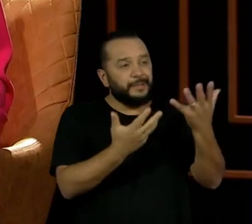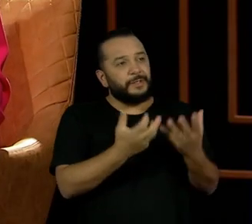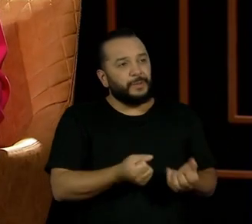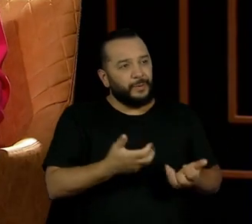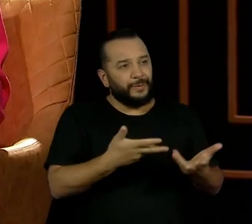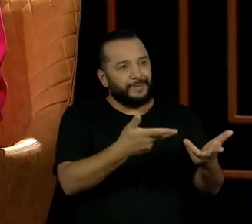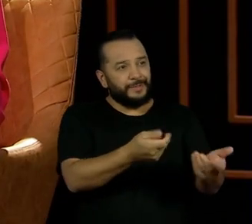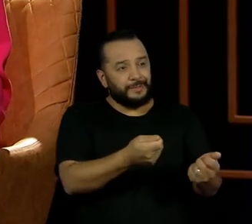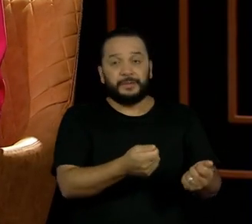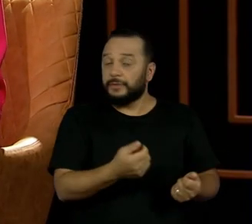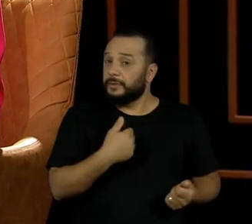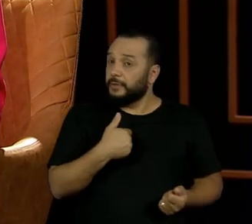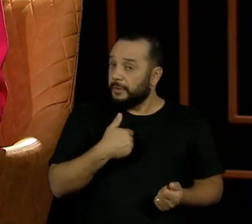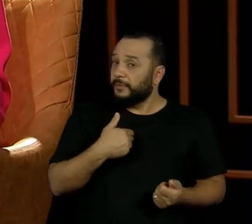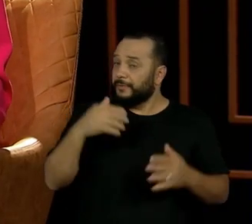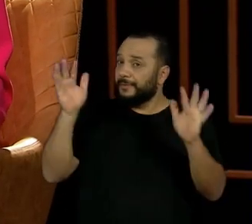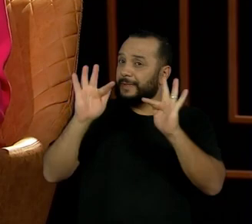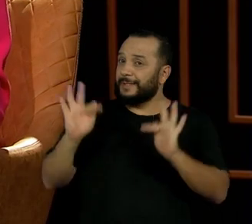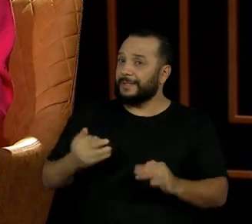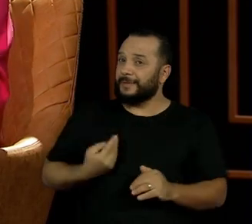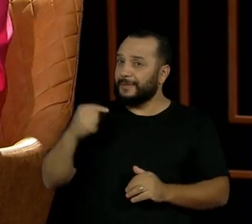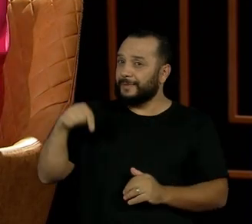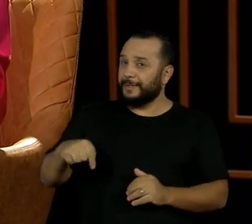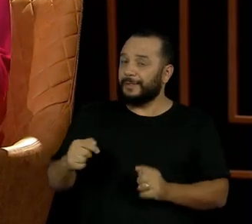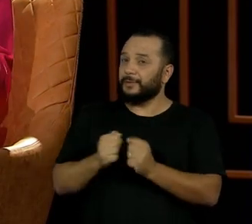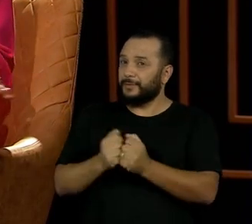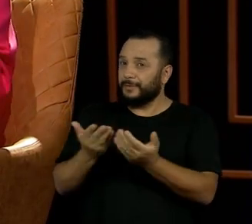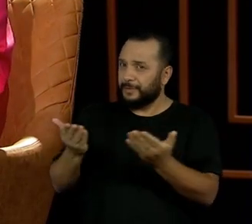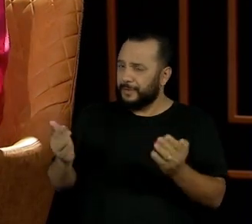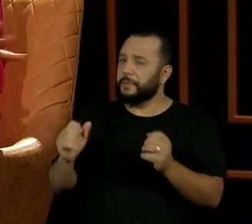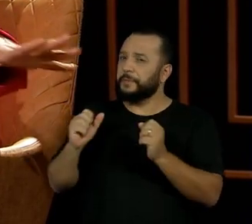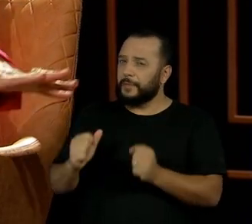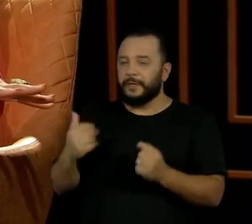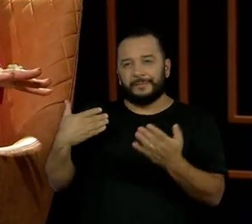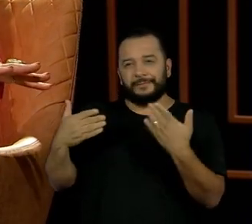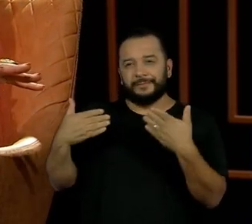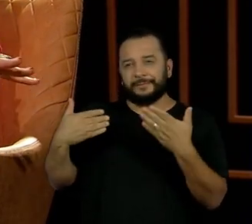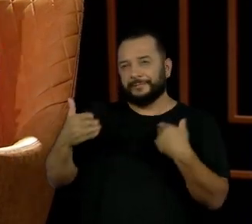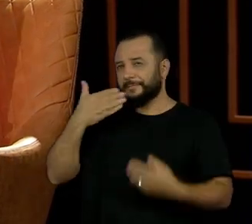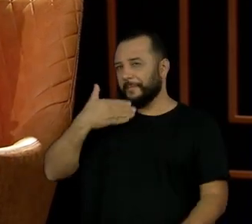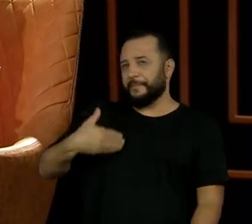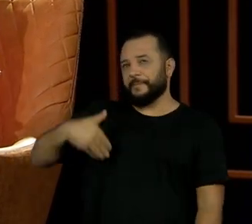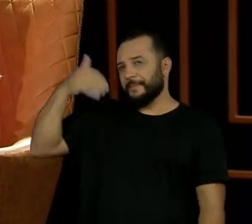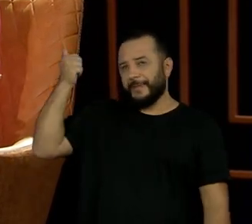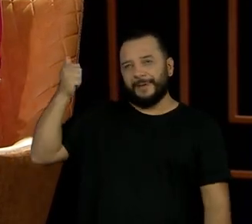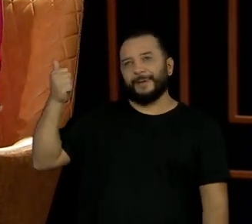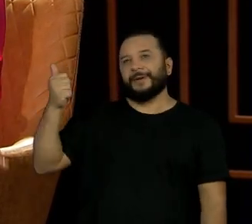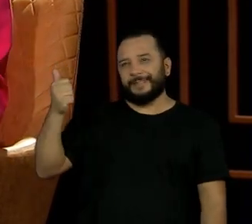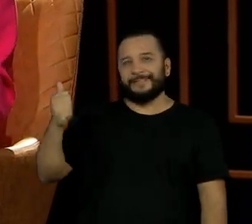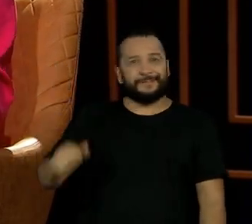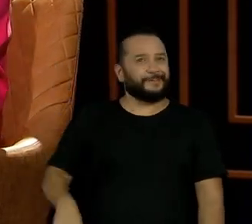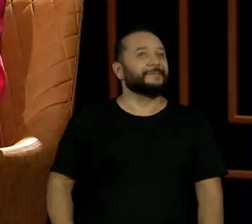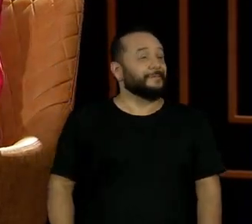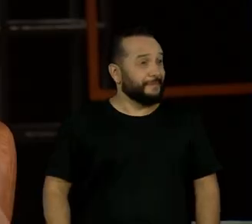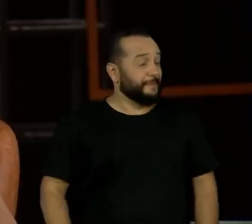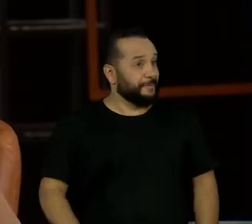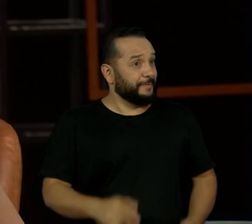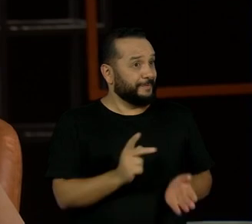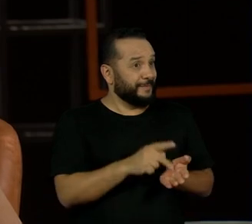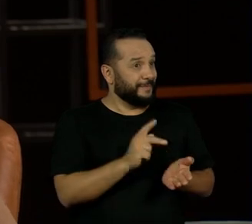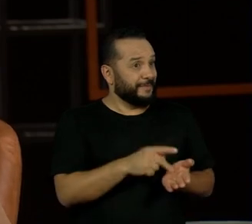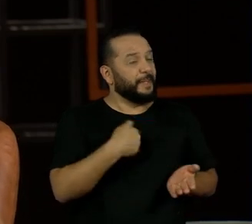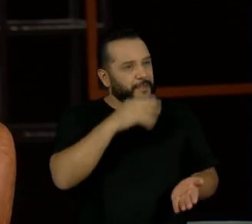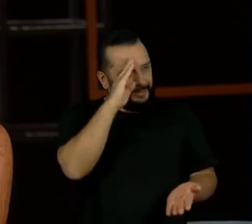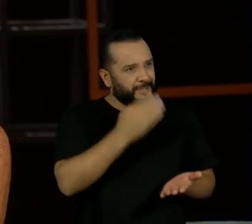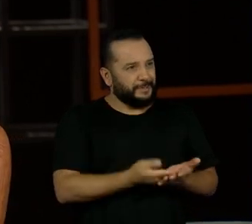tia eu tô muito feliz de estar aqui com vocês pronta para a gente ter a melhor conversa de todos os tempos Sem dúvida